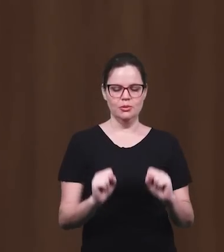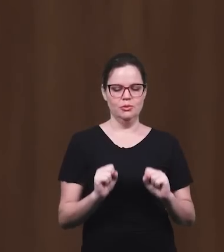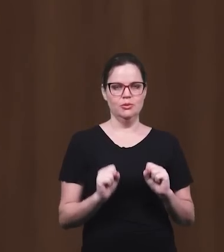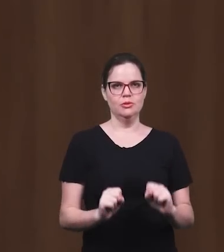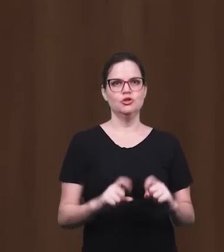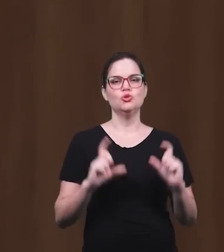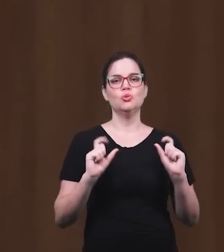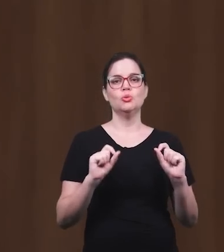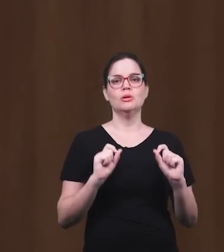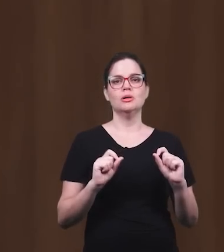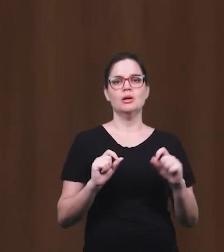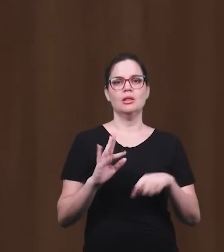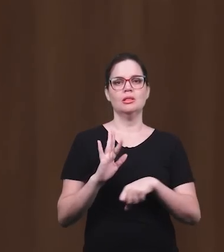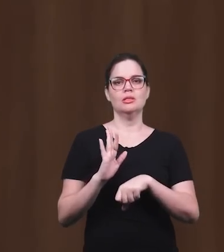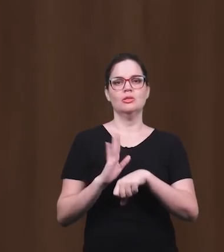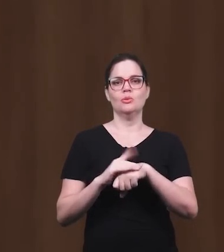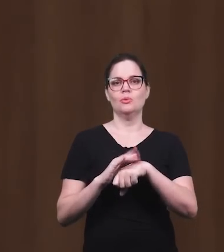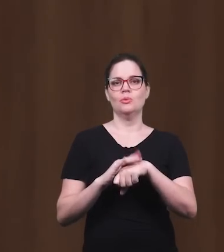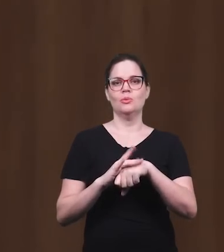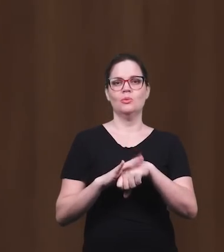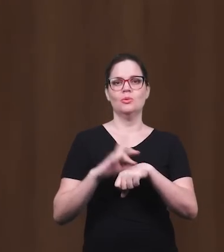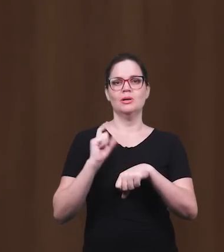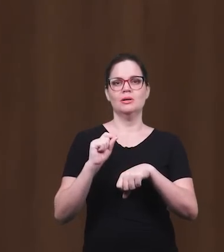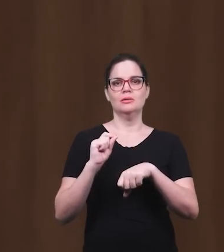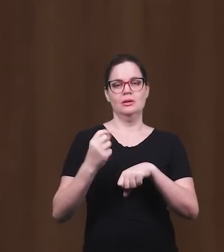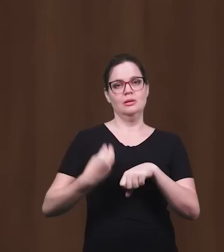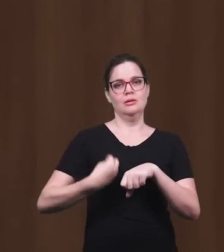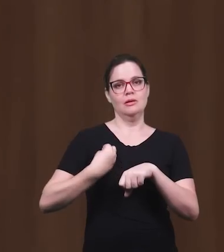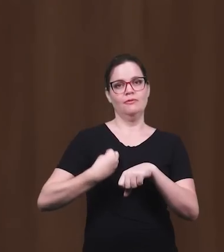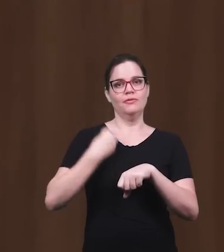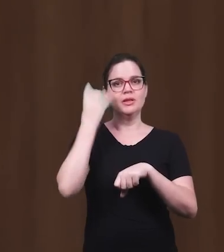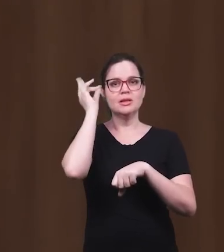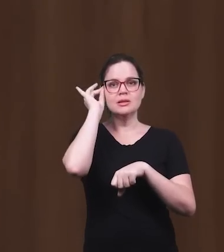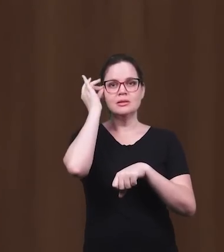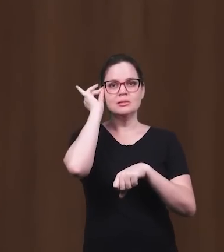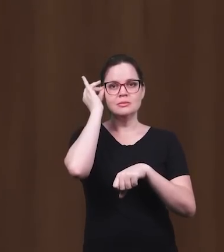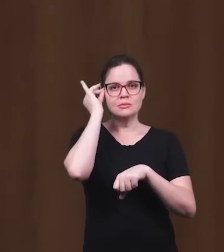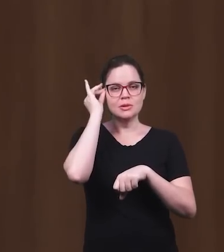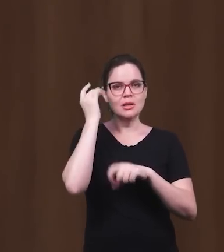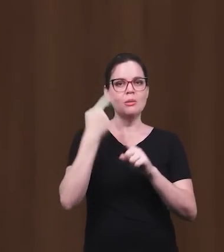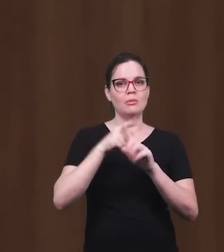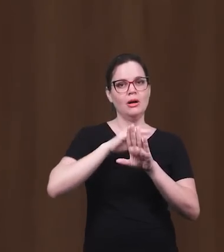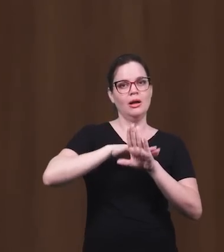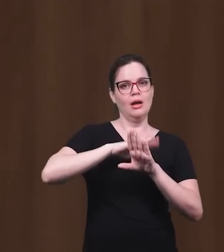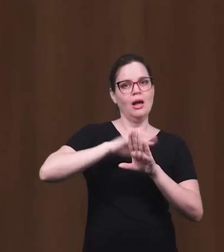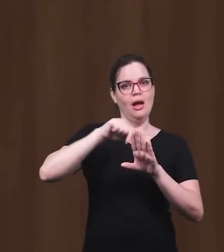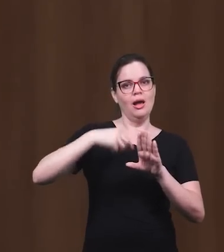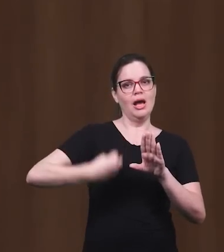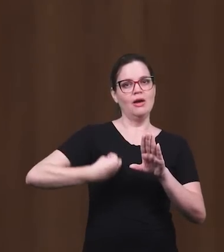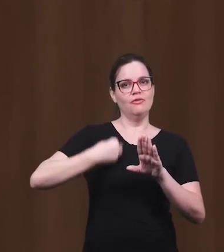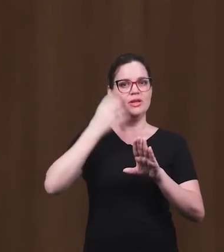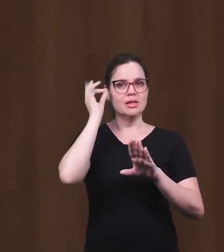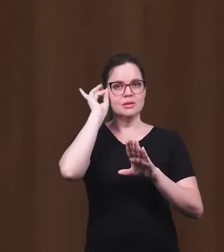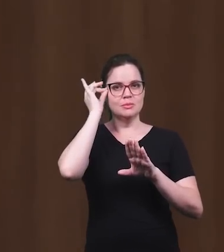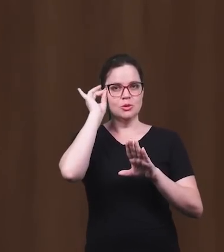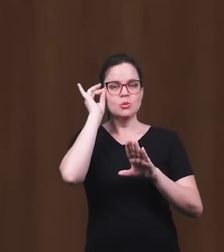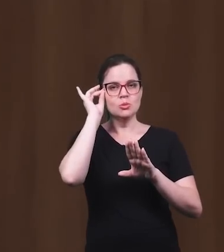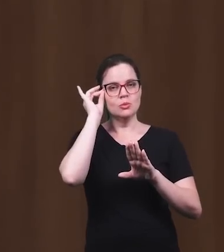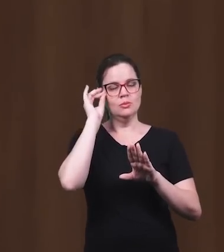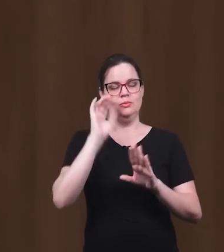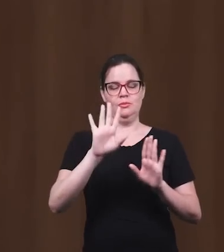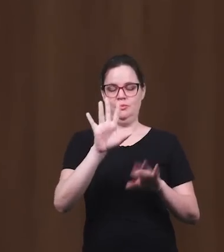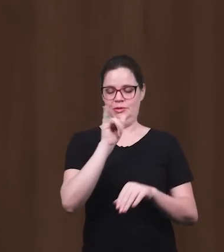pode haver enfermidades, doenças de fundo espiritual. Então vamos para o ministério de